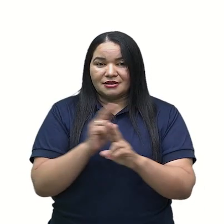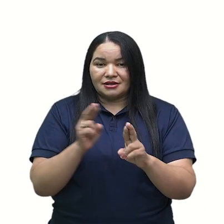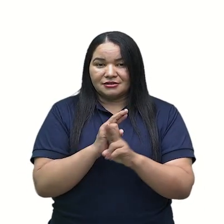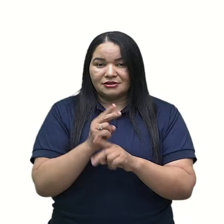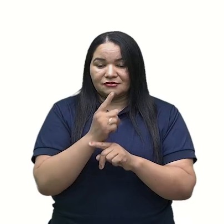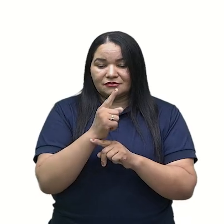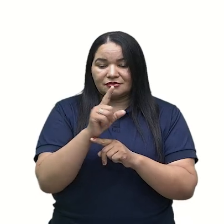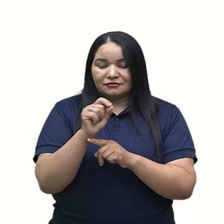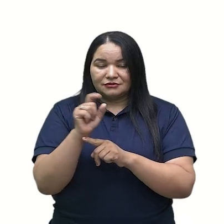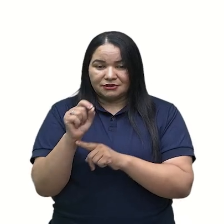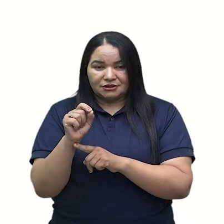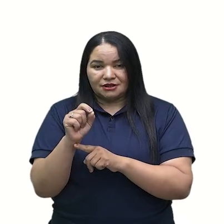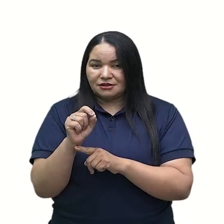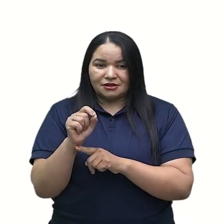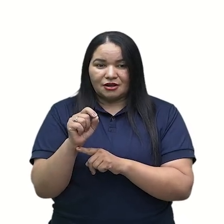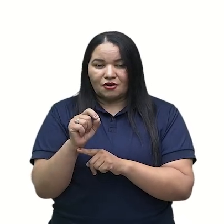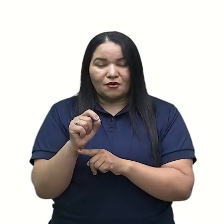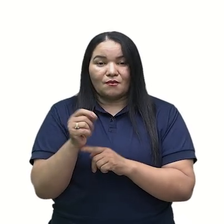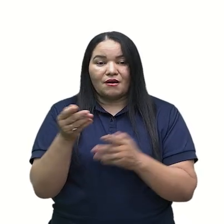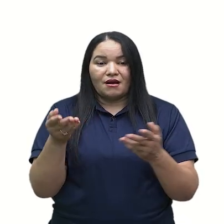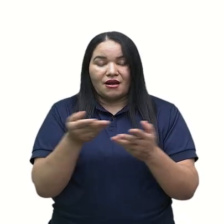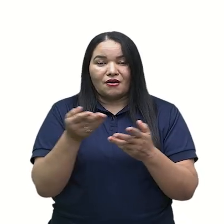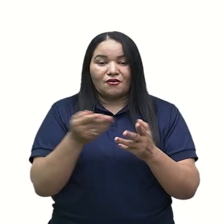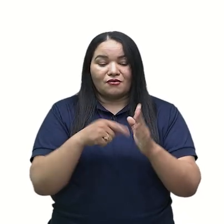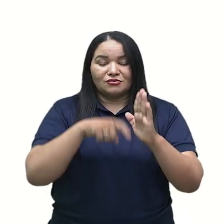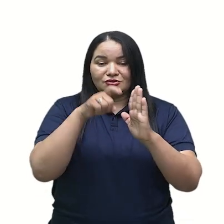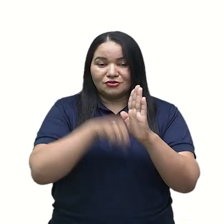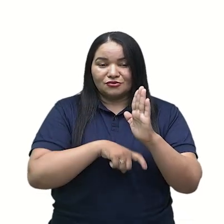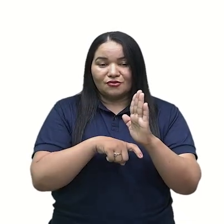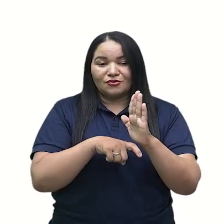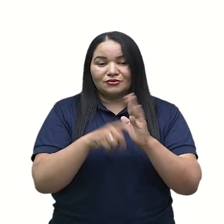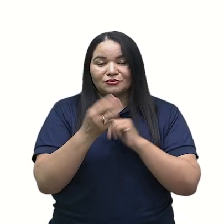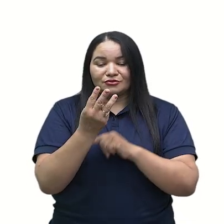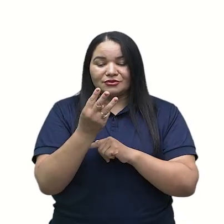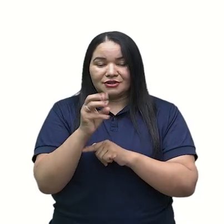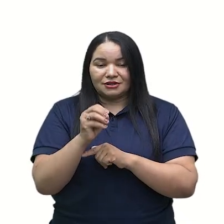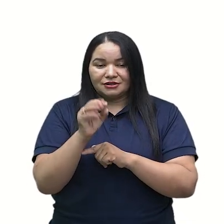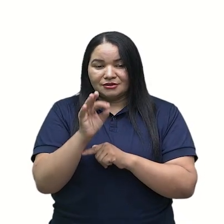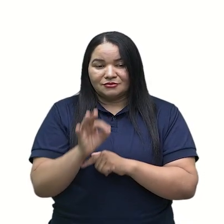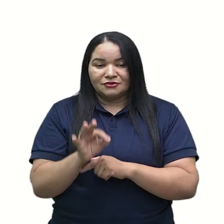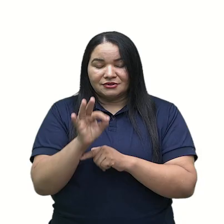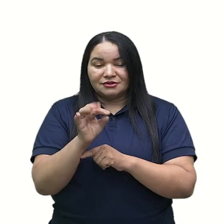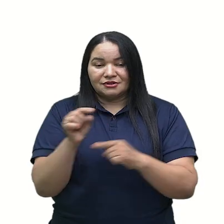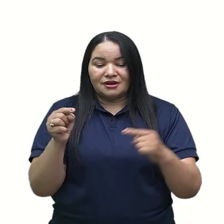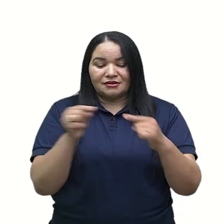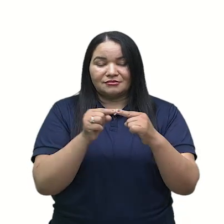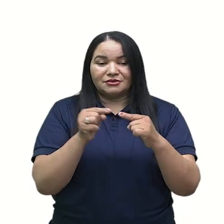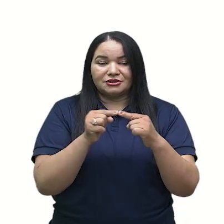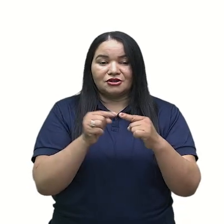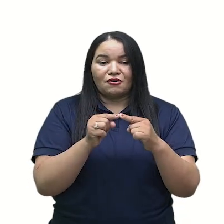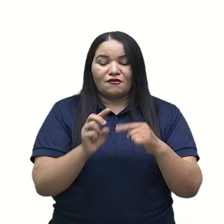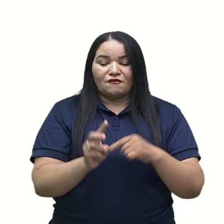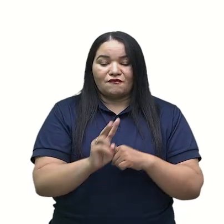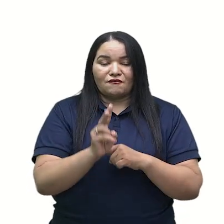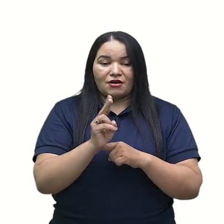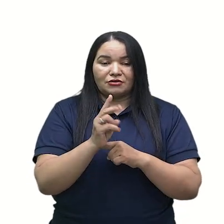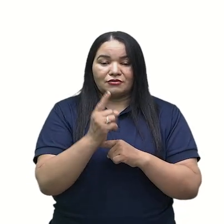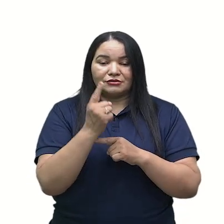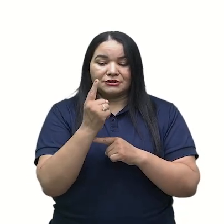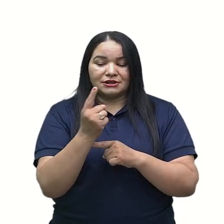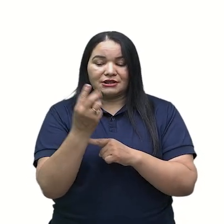aos R$100. Agora, esse desconto de 30% é em relação ao novo valor, que